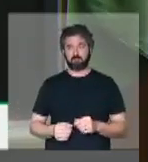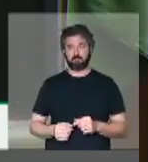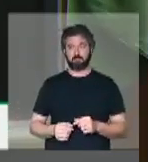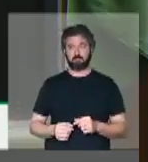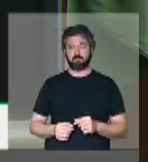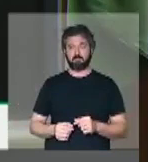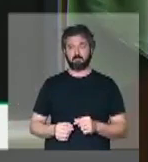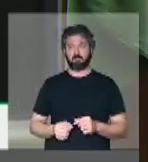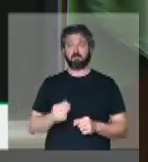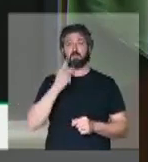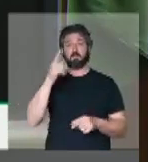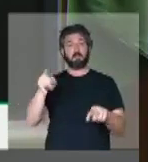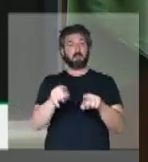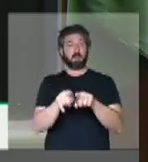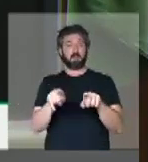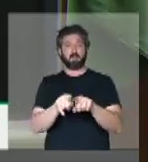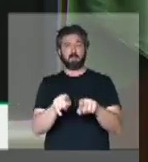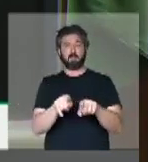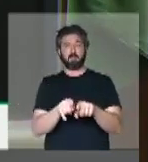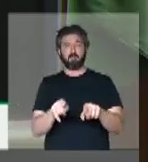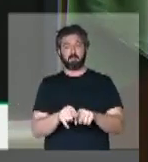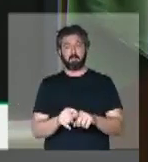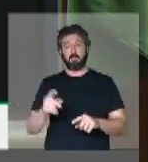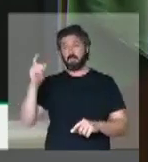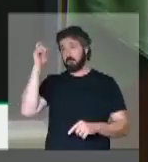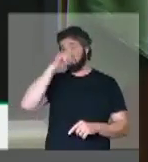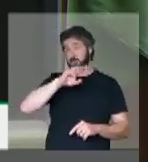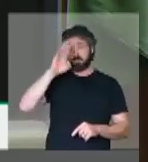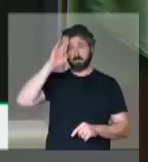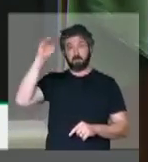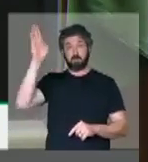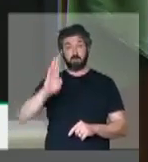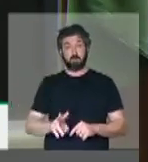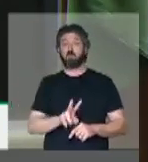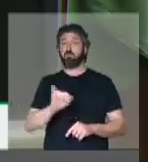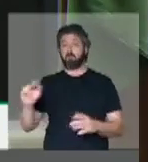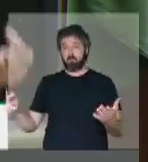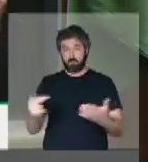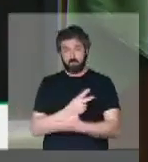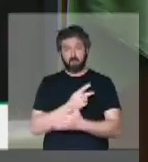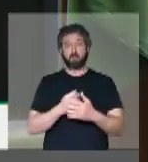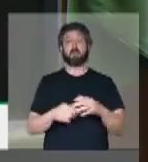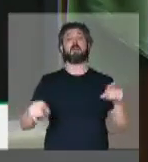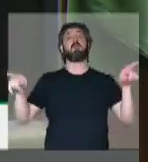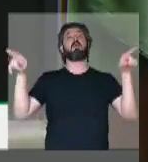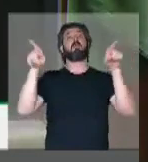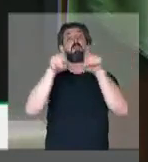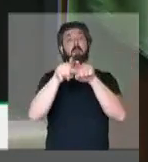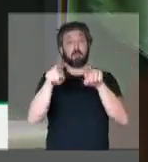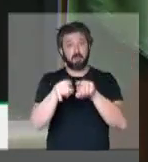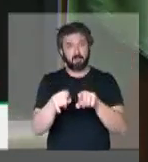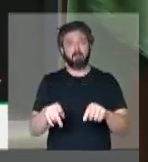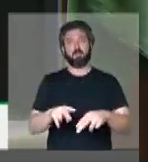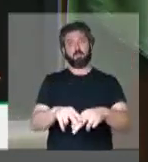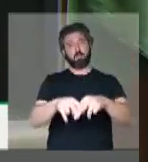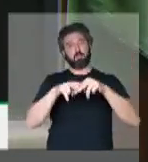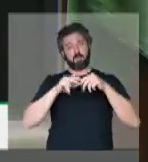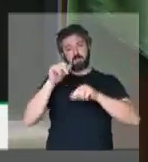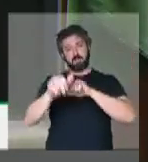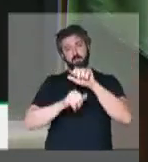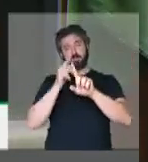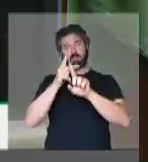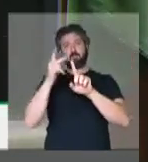contemporizar a grande dificuldade que o Brasil irá enfrentar, inclusive com essa